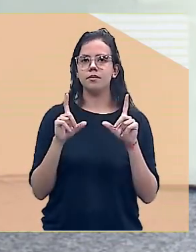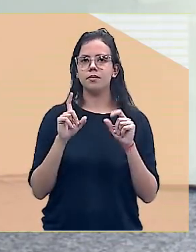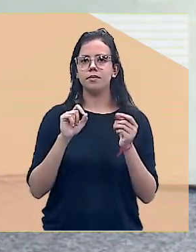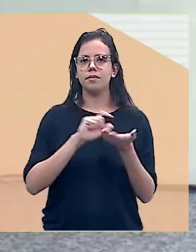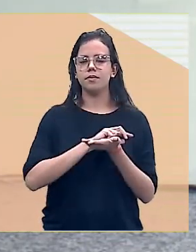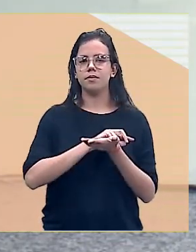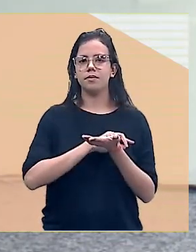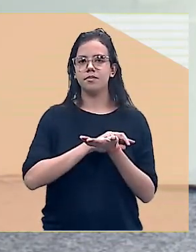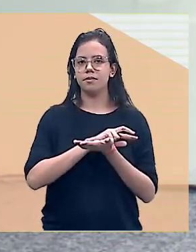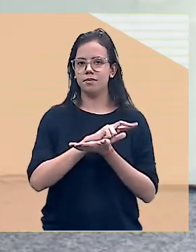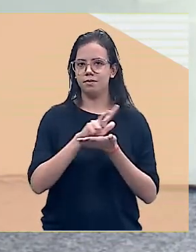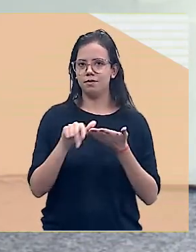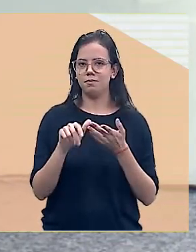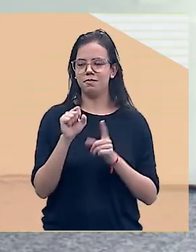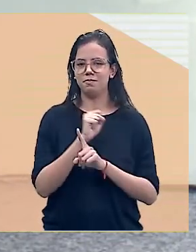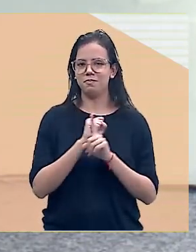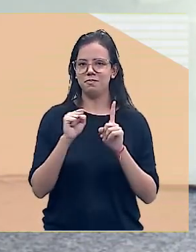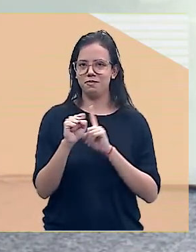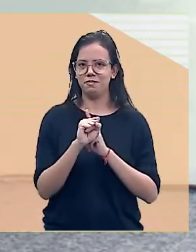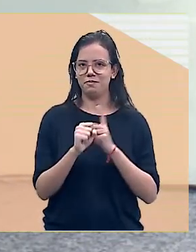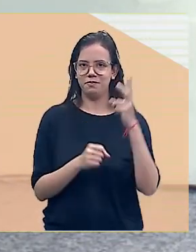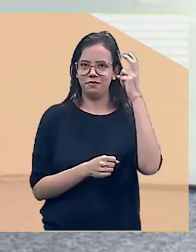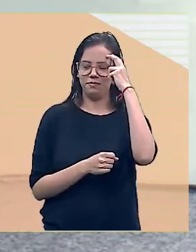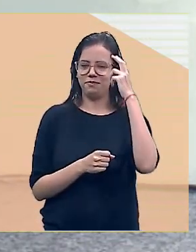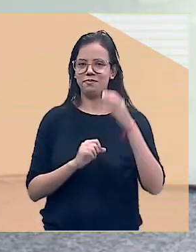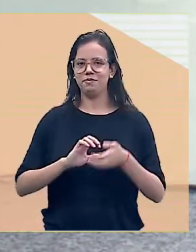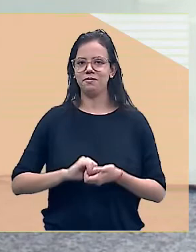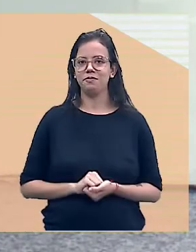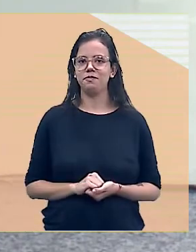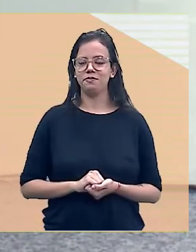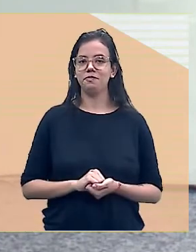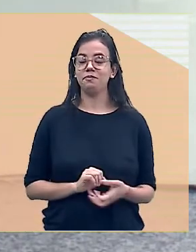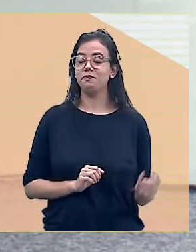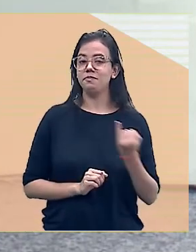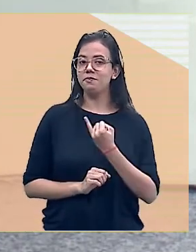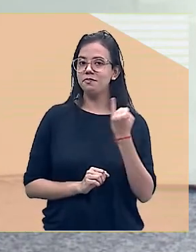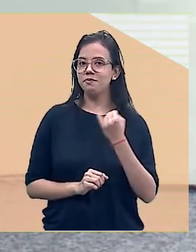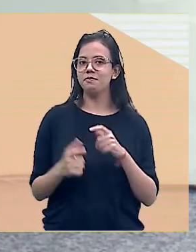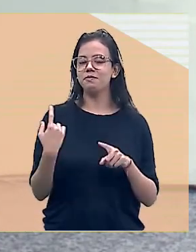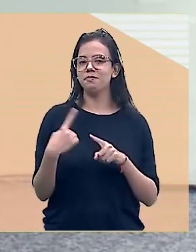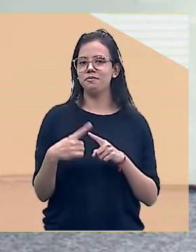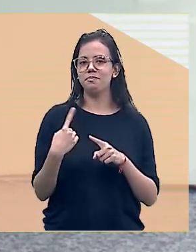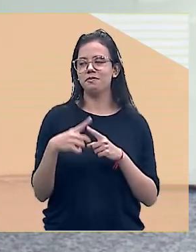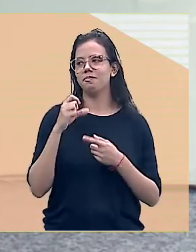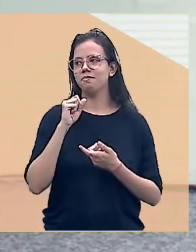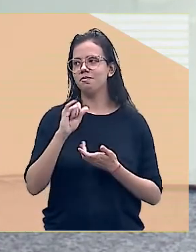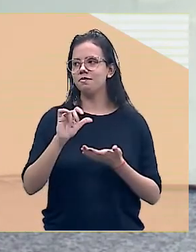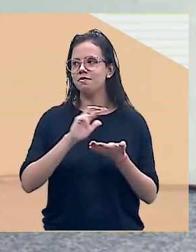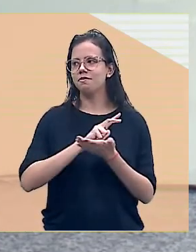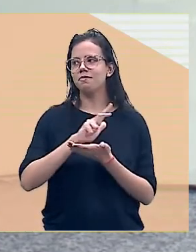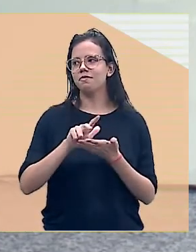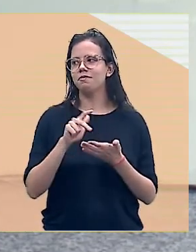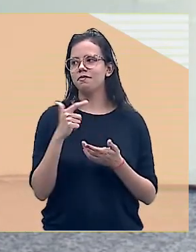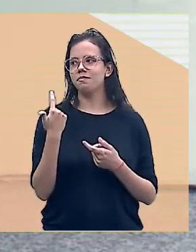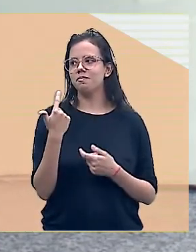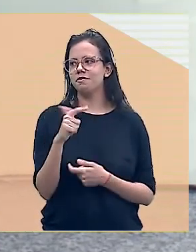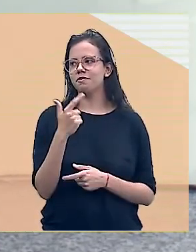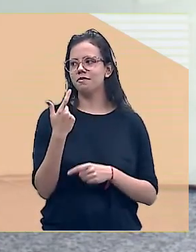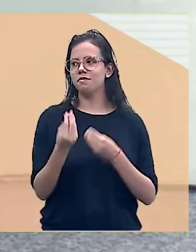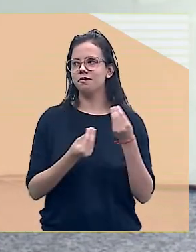repertório sociocultural isso é muito importante você é um repertório você não vai construir